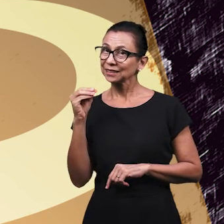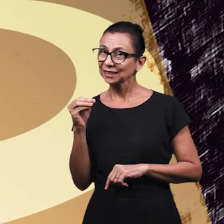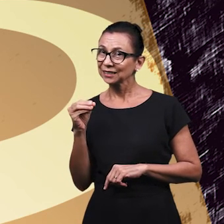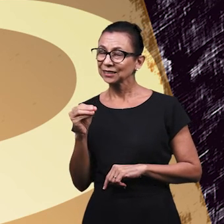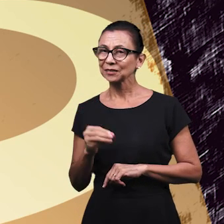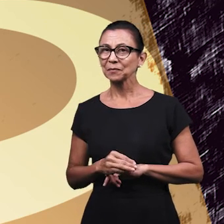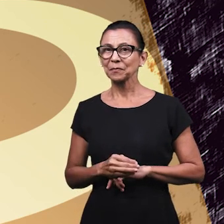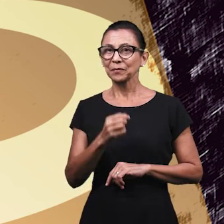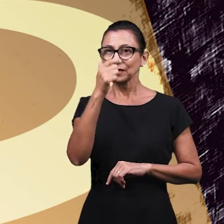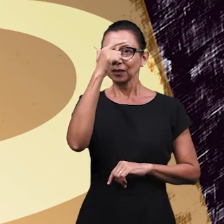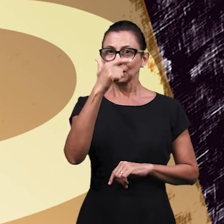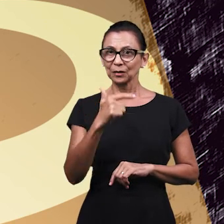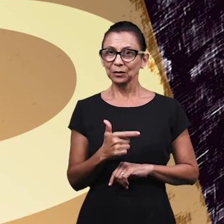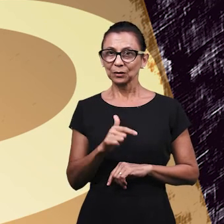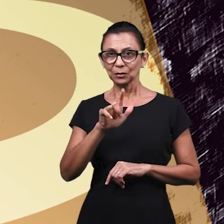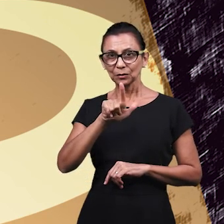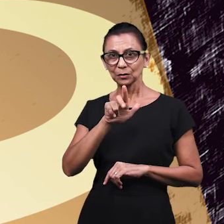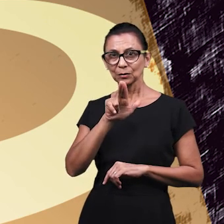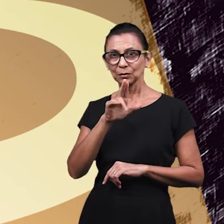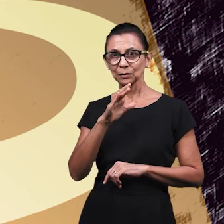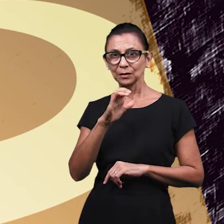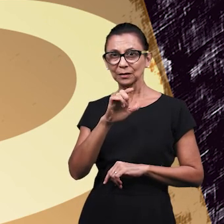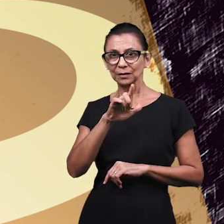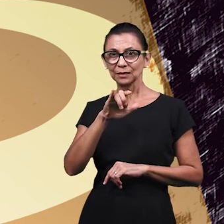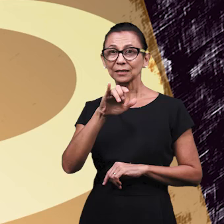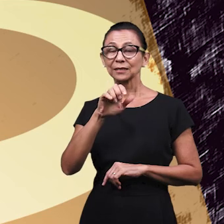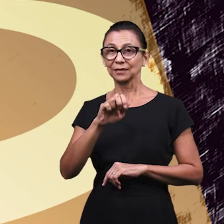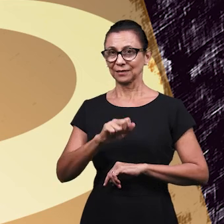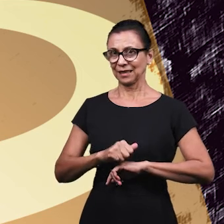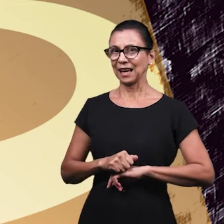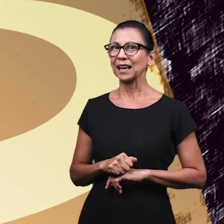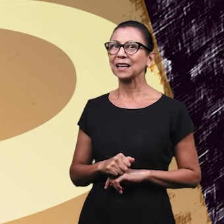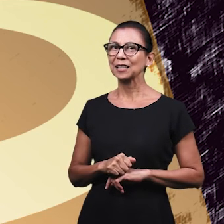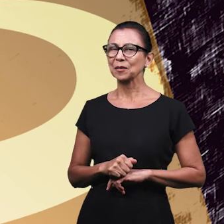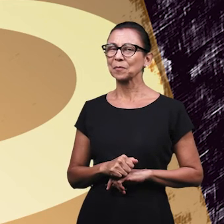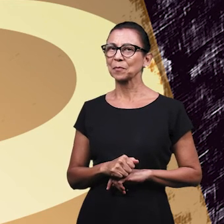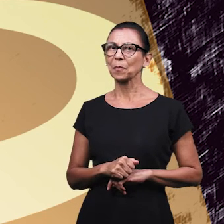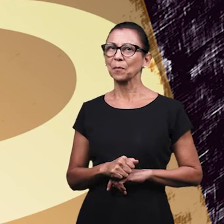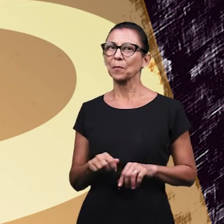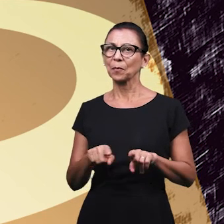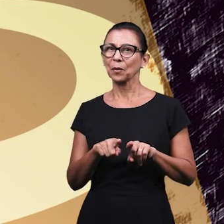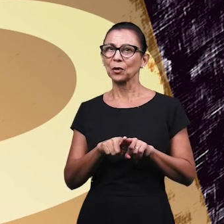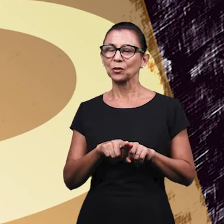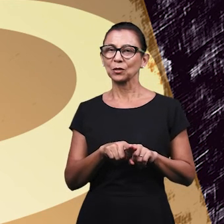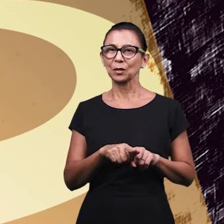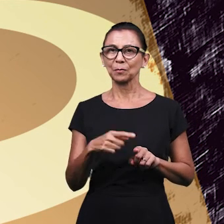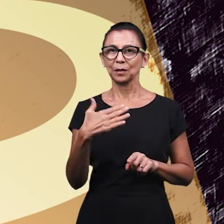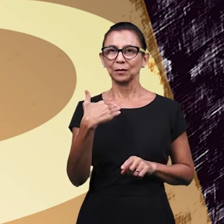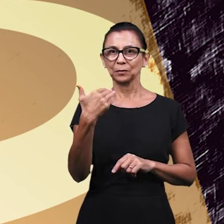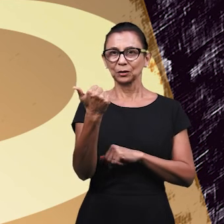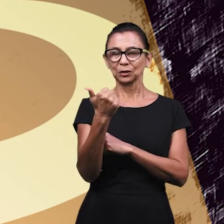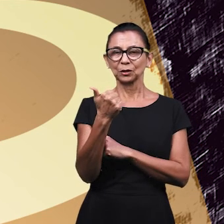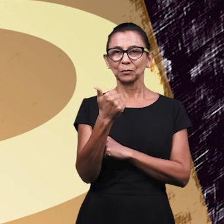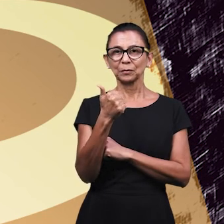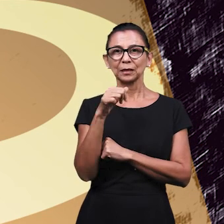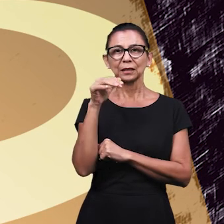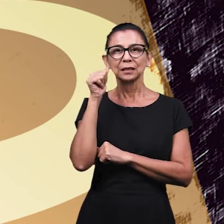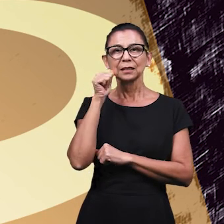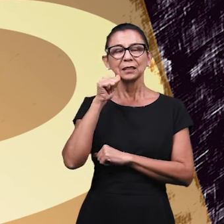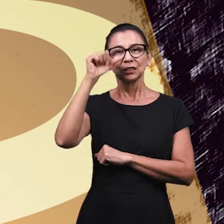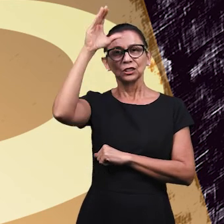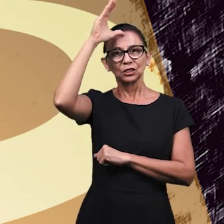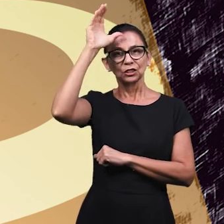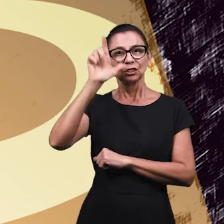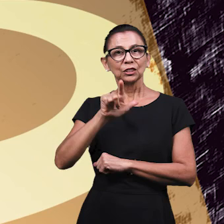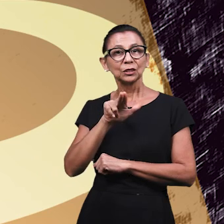ou adolescente. Eu sou Lucélia Loureiro, mas vocês podem me chamar de Tia Lu, tá bom? Eu vim aqui